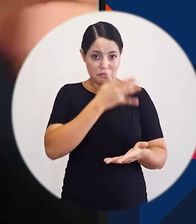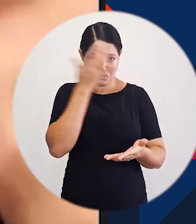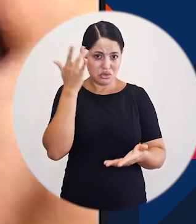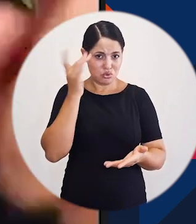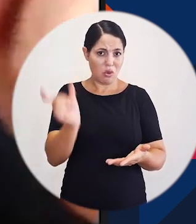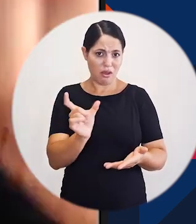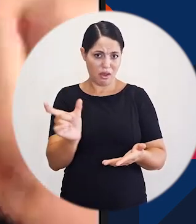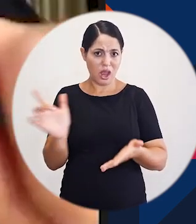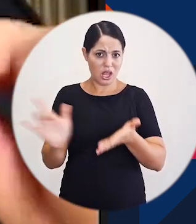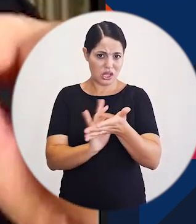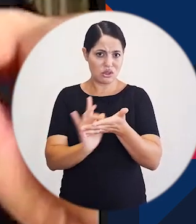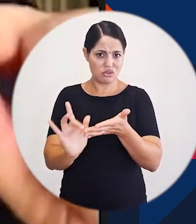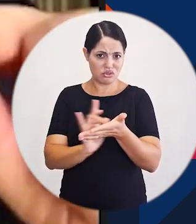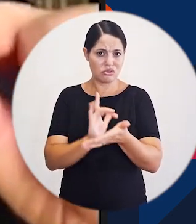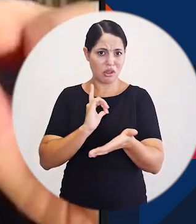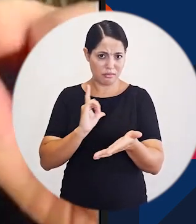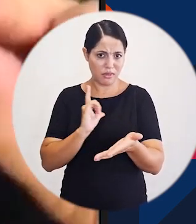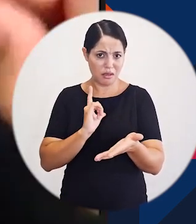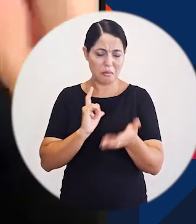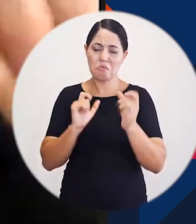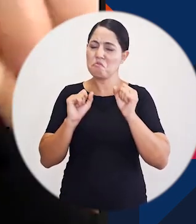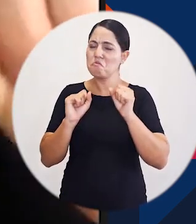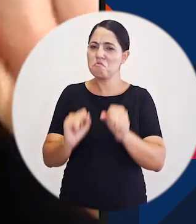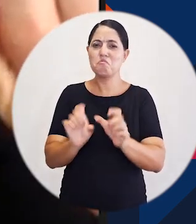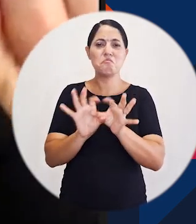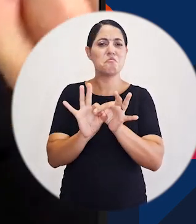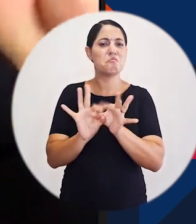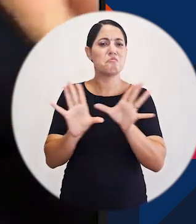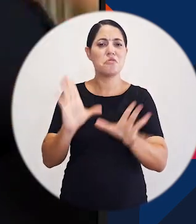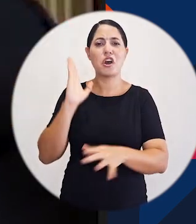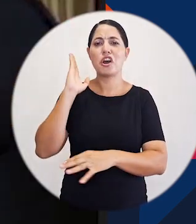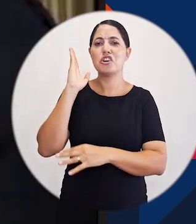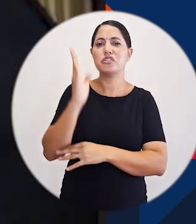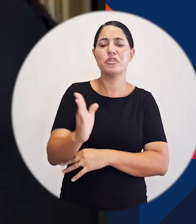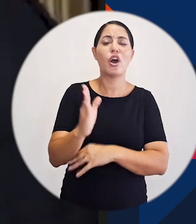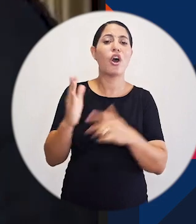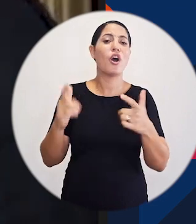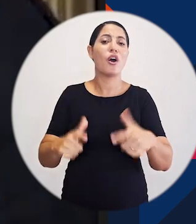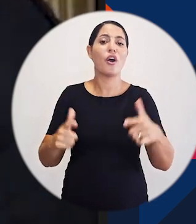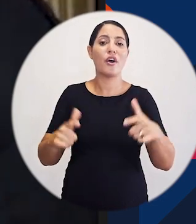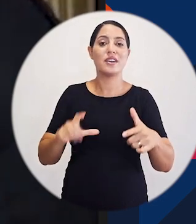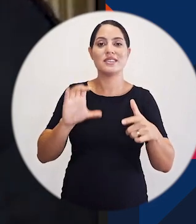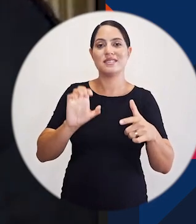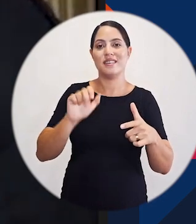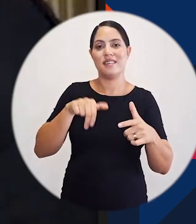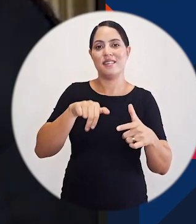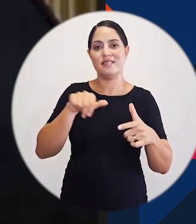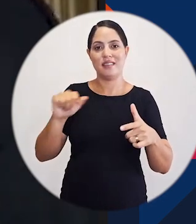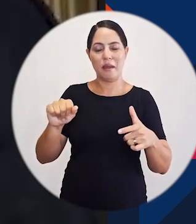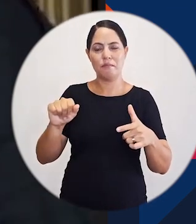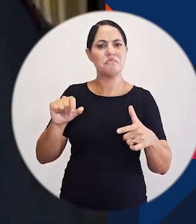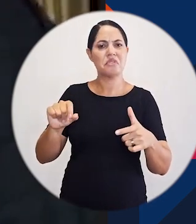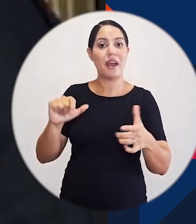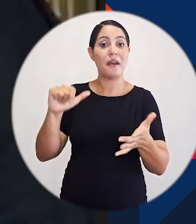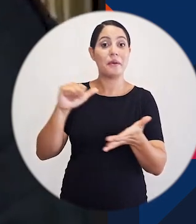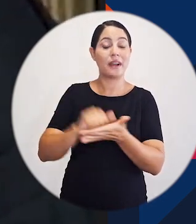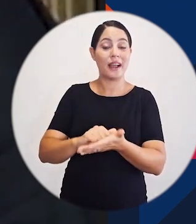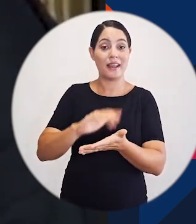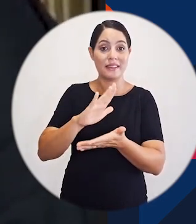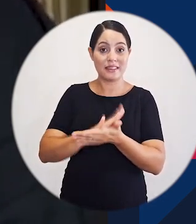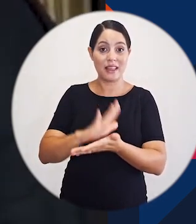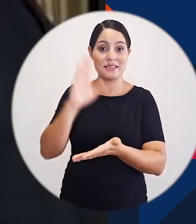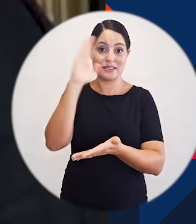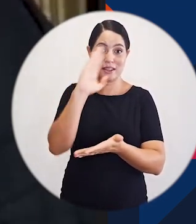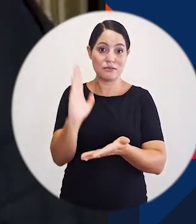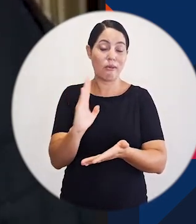hoje, tendo a carteira digital, você pode acionar diretamente o CNA. O que é o CNA? É